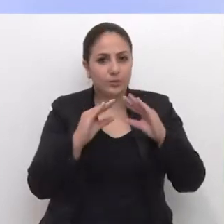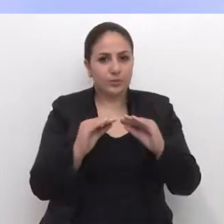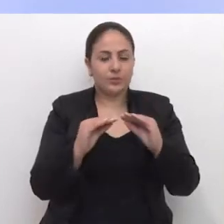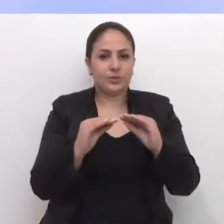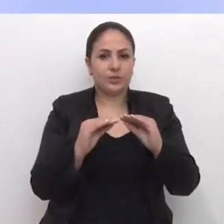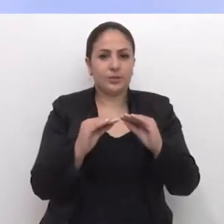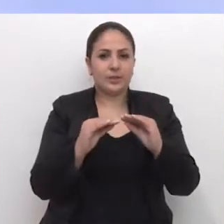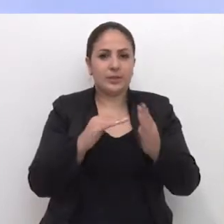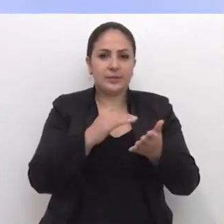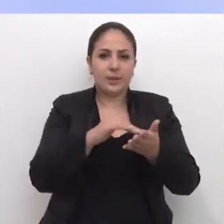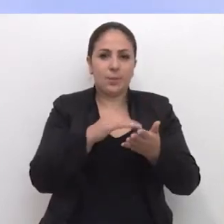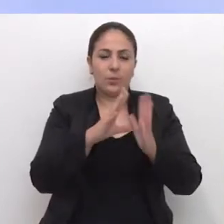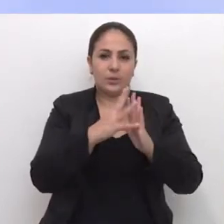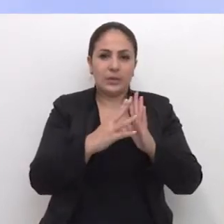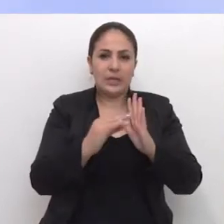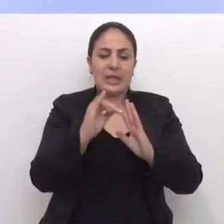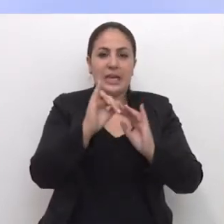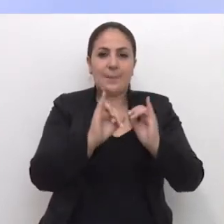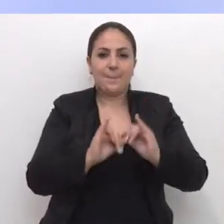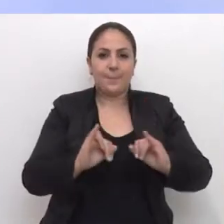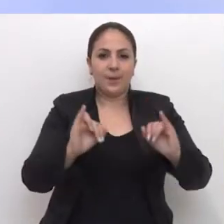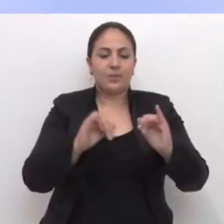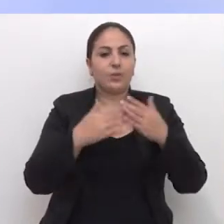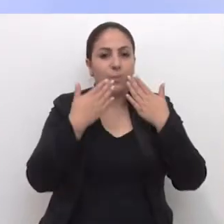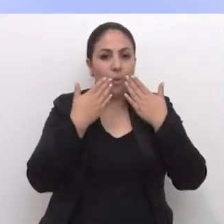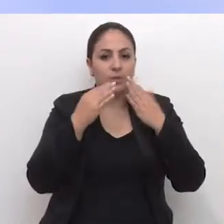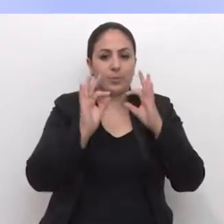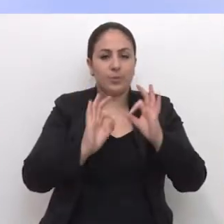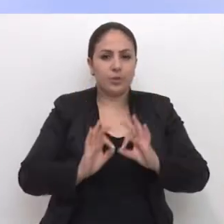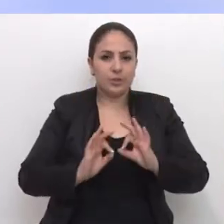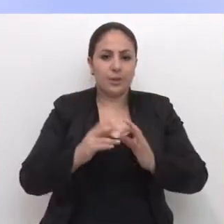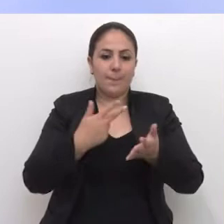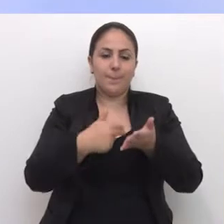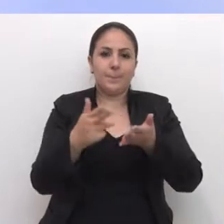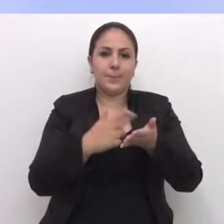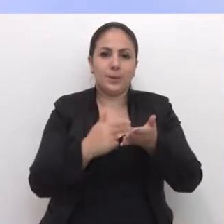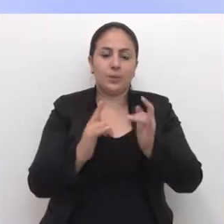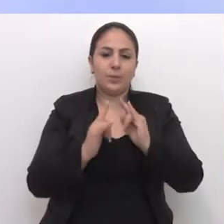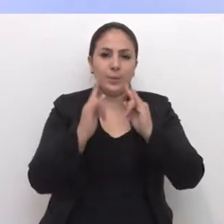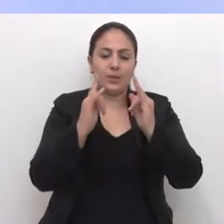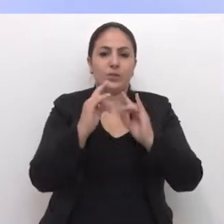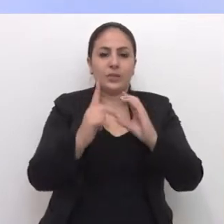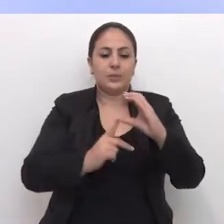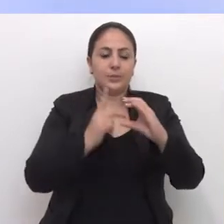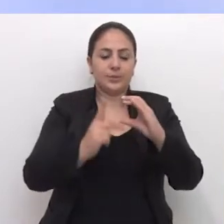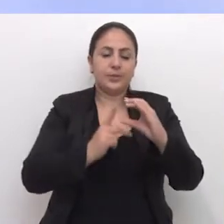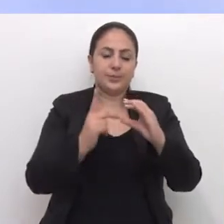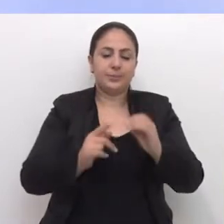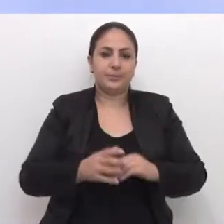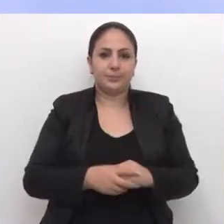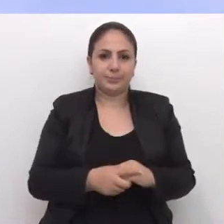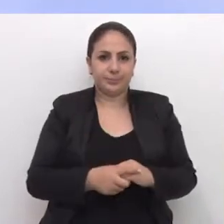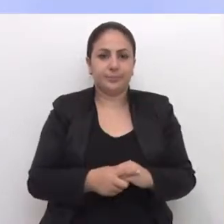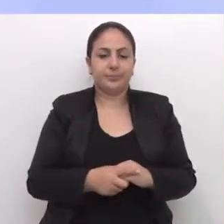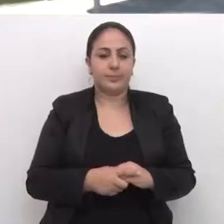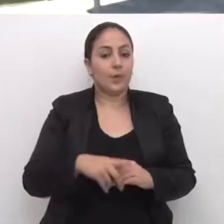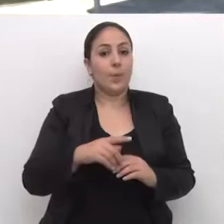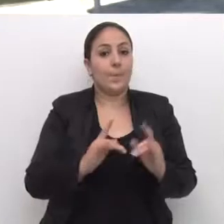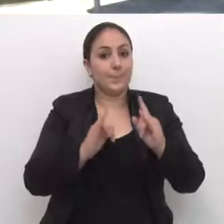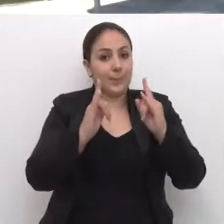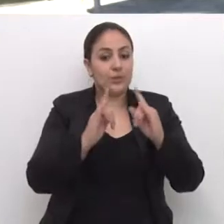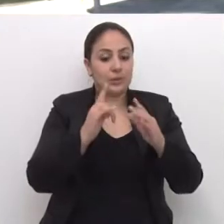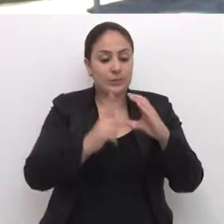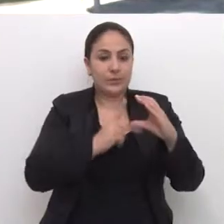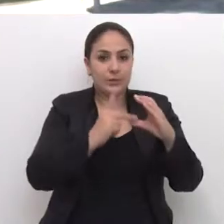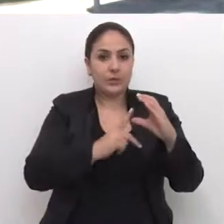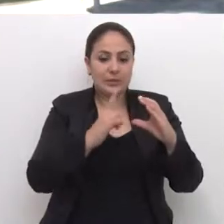Boa noite. Escritório Modelo da IMED apresenta projeto para a pintura do prédio da Câmara de Vereadores. O prédio da